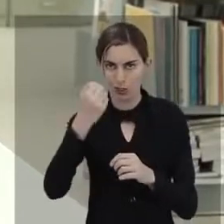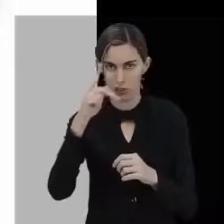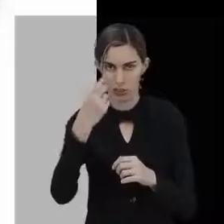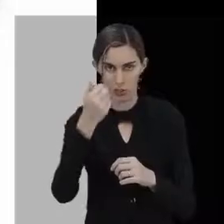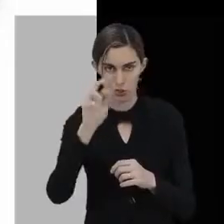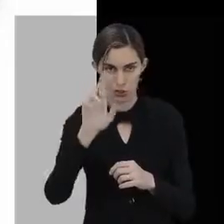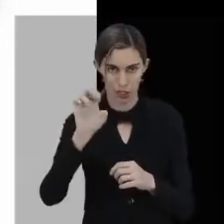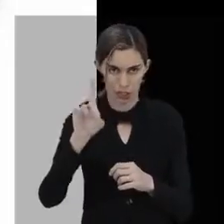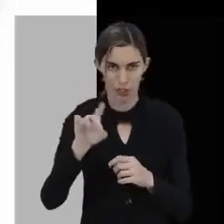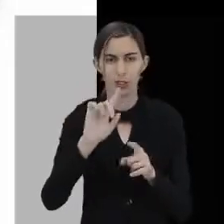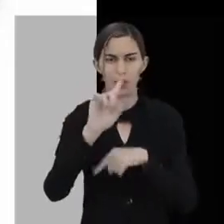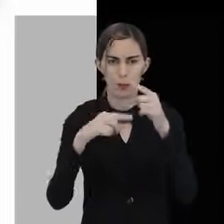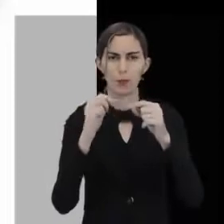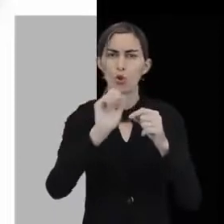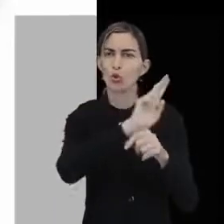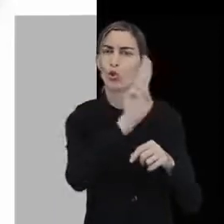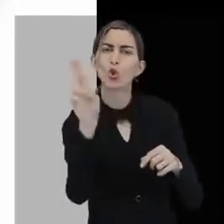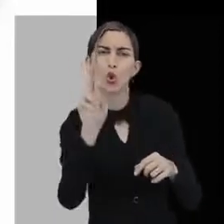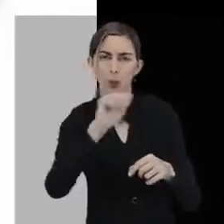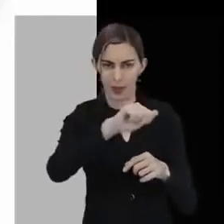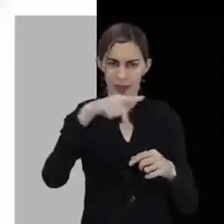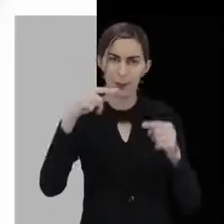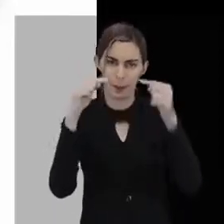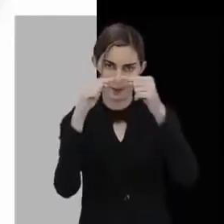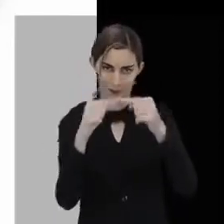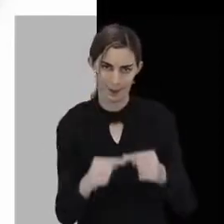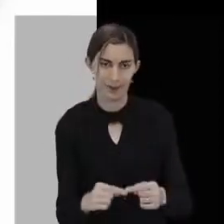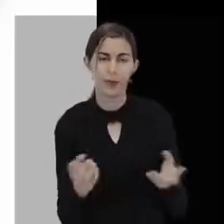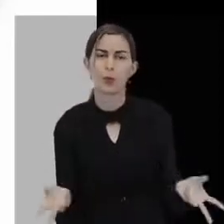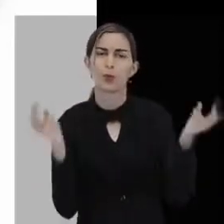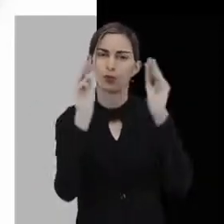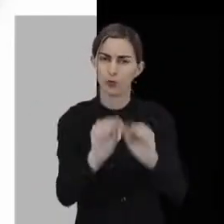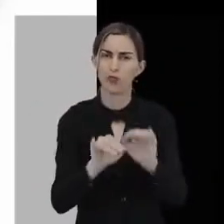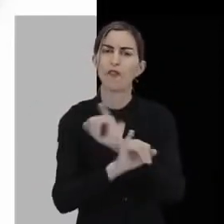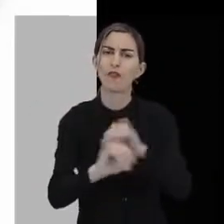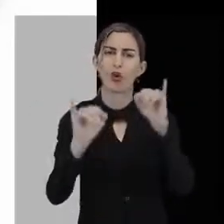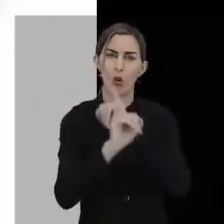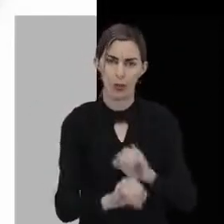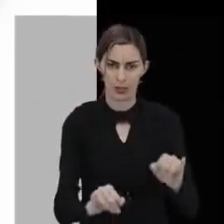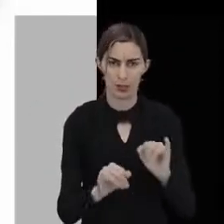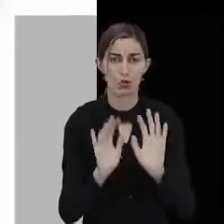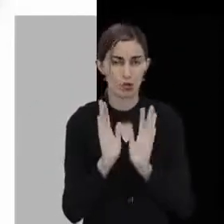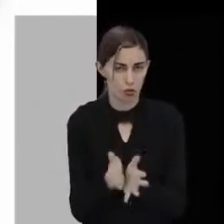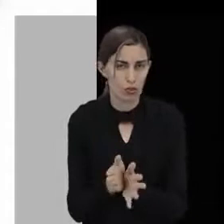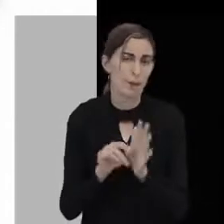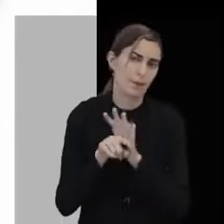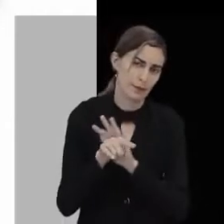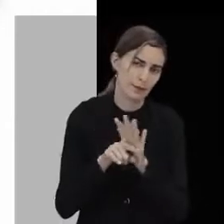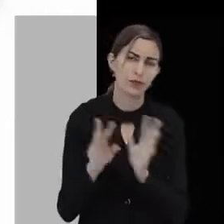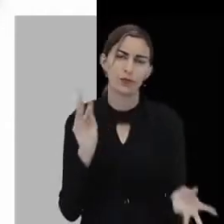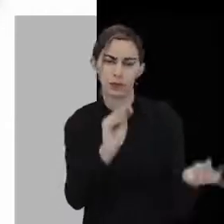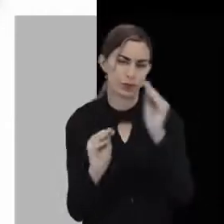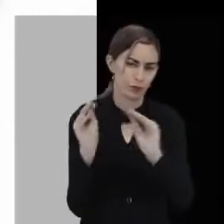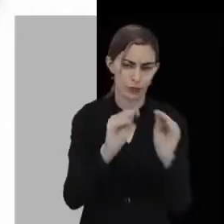sua aplicação e depois insere uma informação dentro do Shared Preference. Uma vez que você capturou a referência, você insere